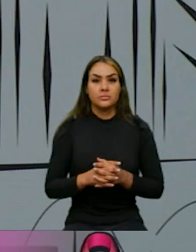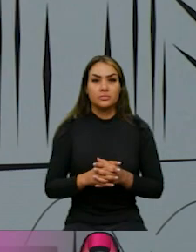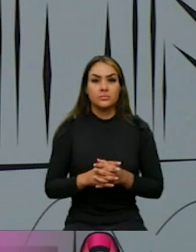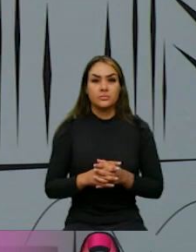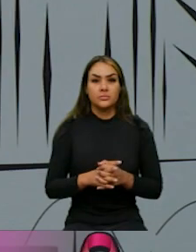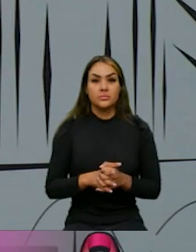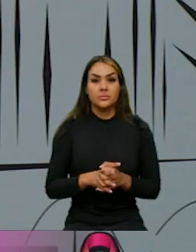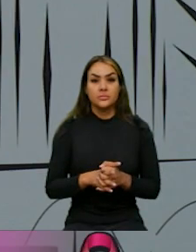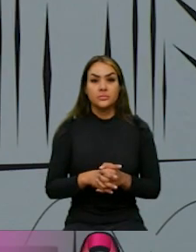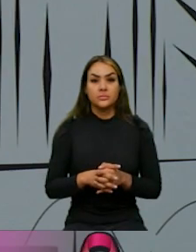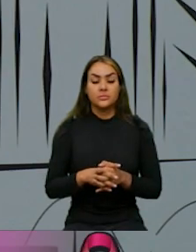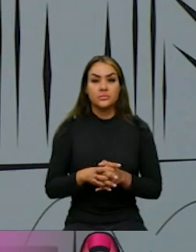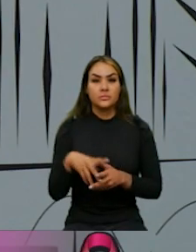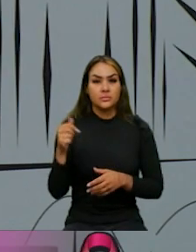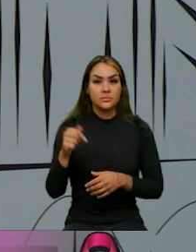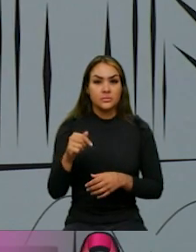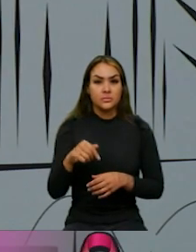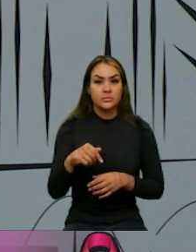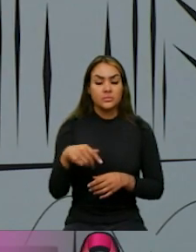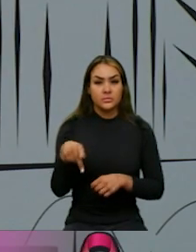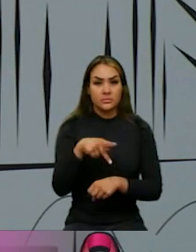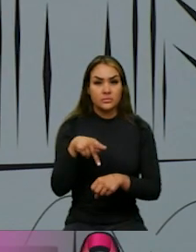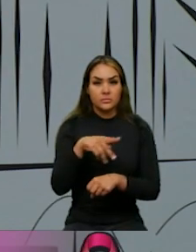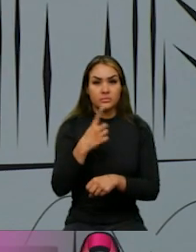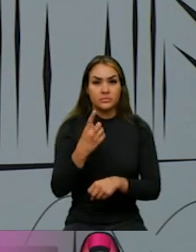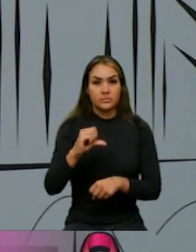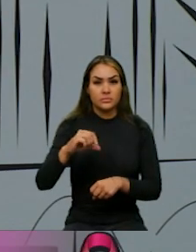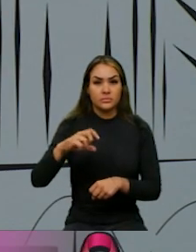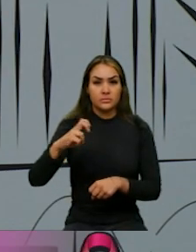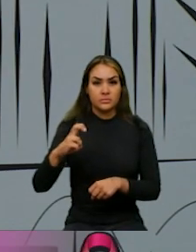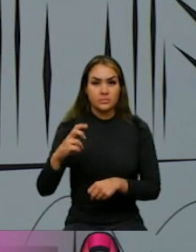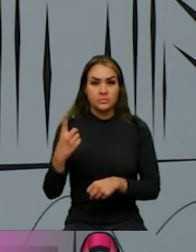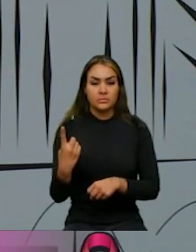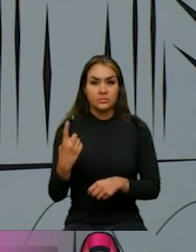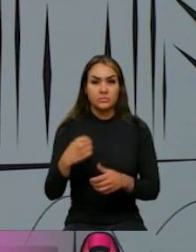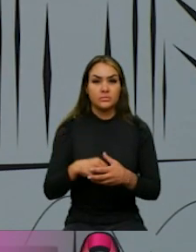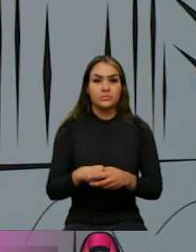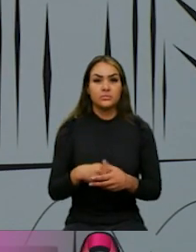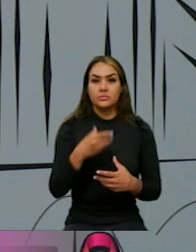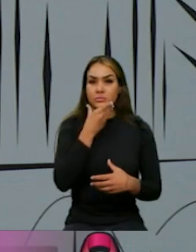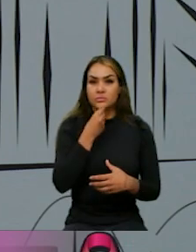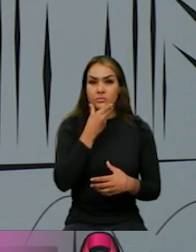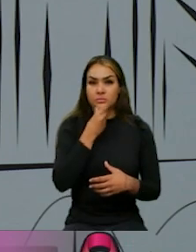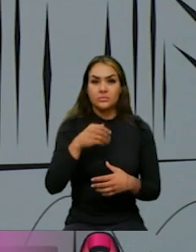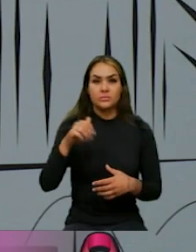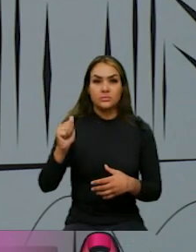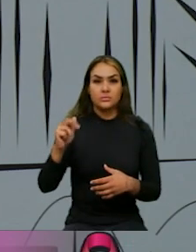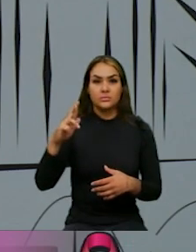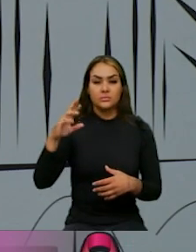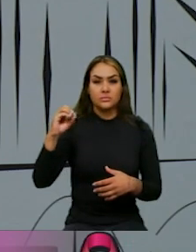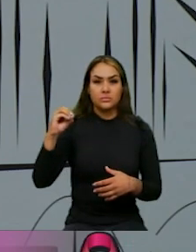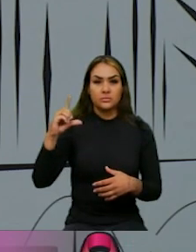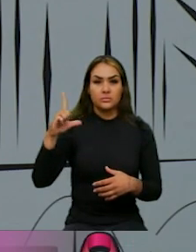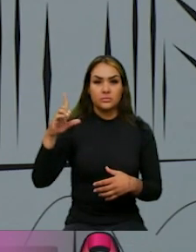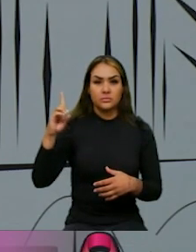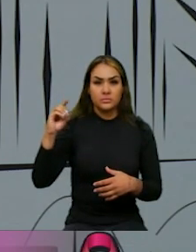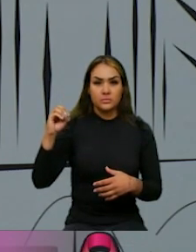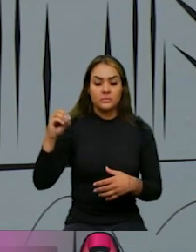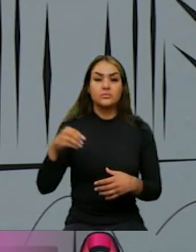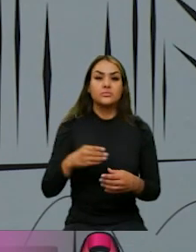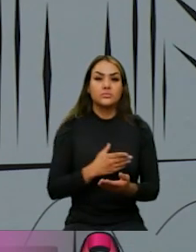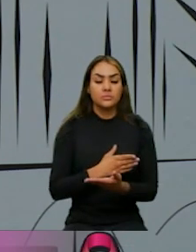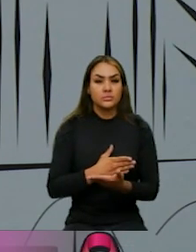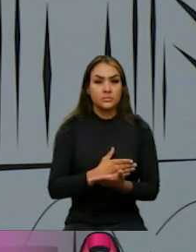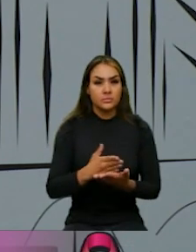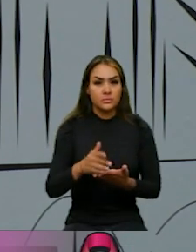aqui no nosso país, em 1951, quando Haroldo Willis chegou aqui para fundar